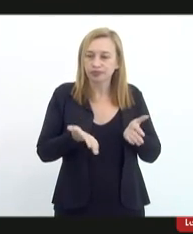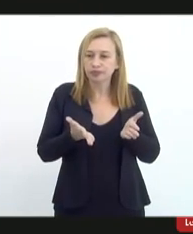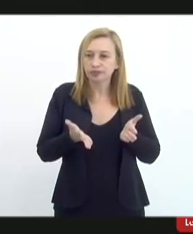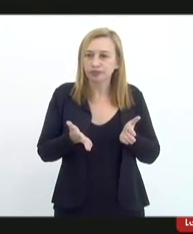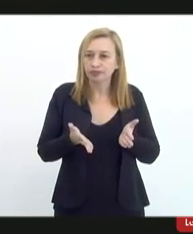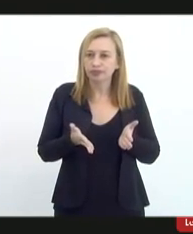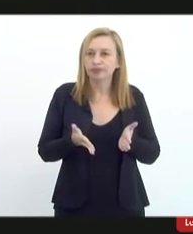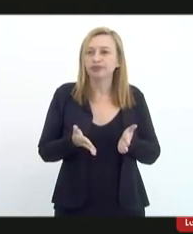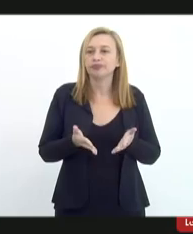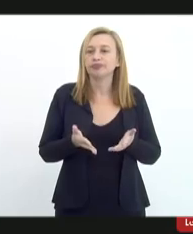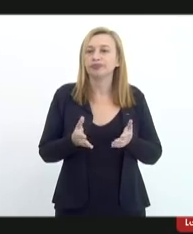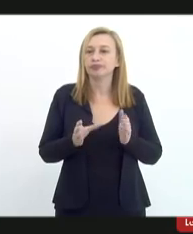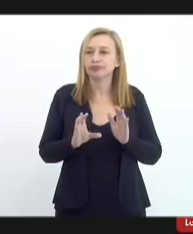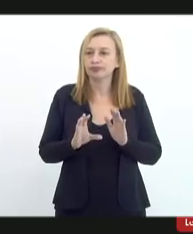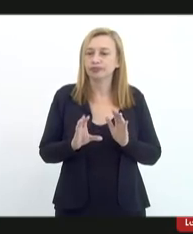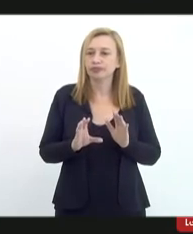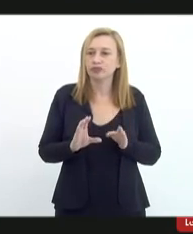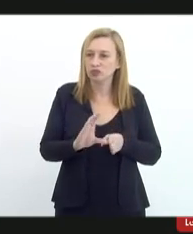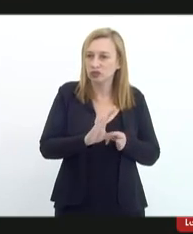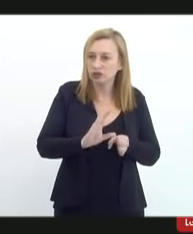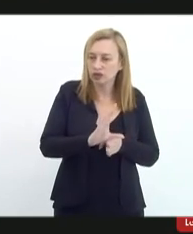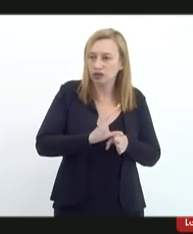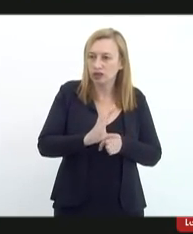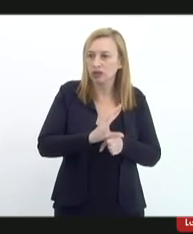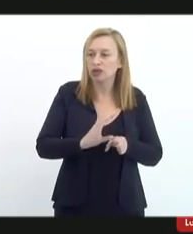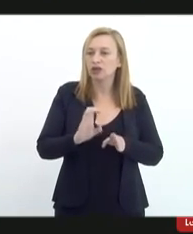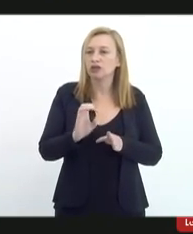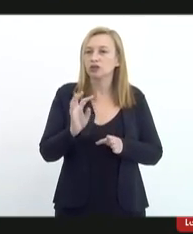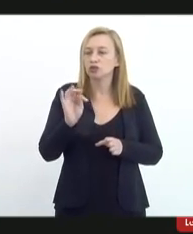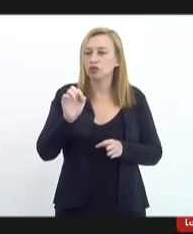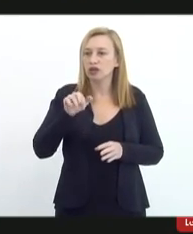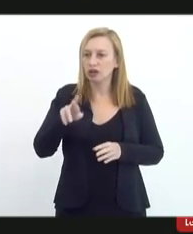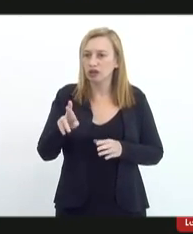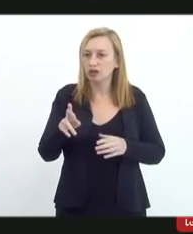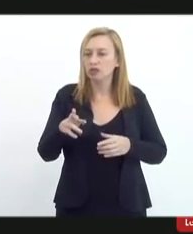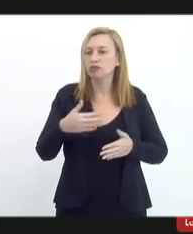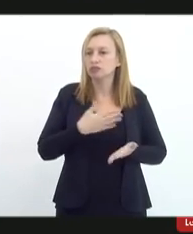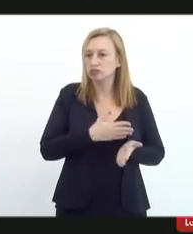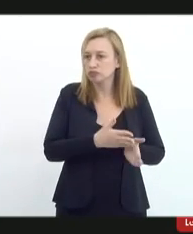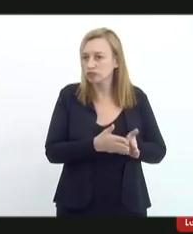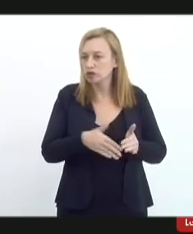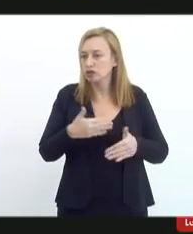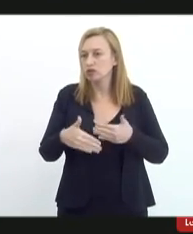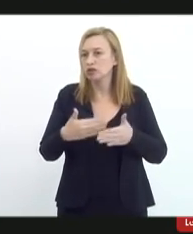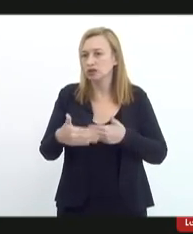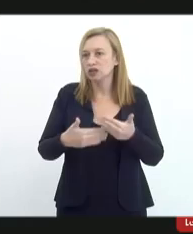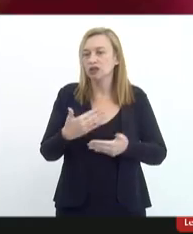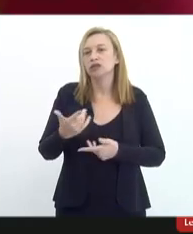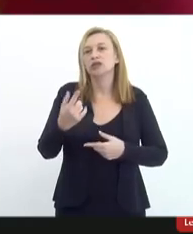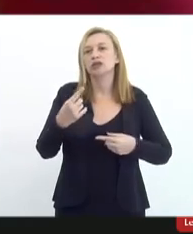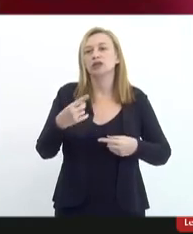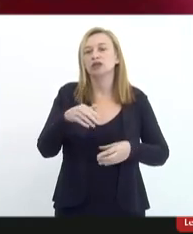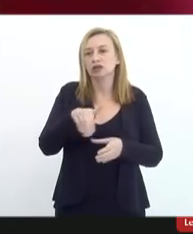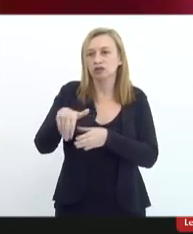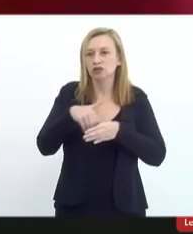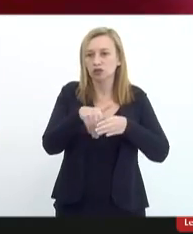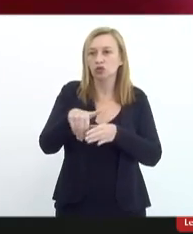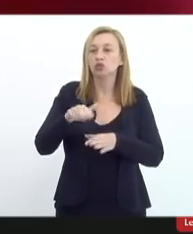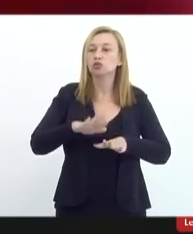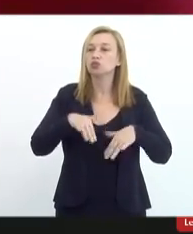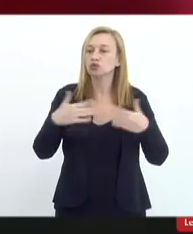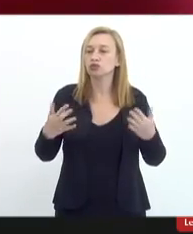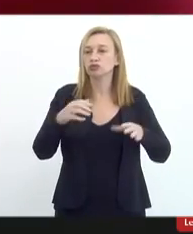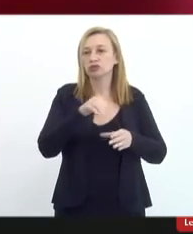escolha de um conselheiro tutelar é um processo eleitoral com todas as características, né, de uma eleição,